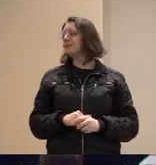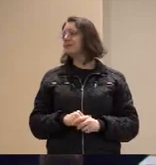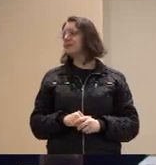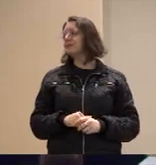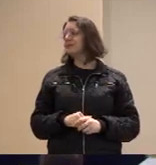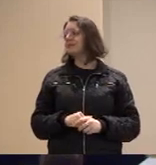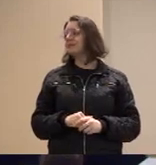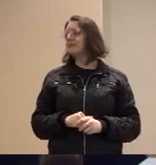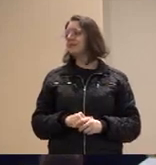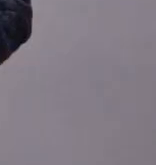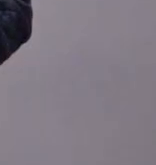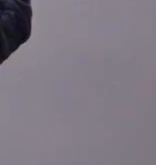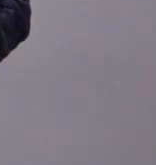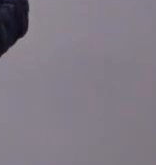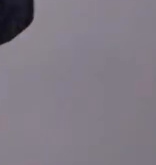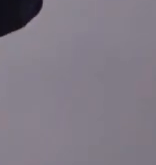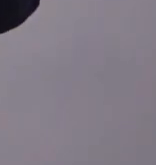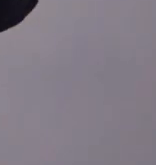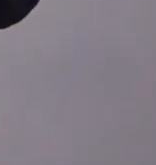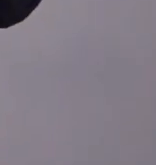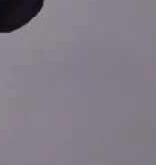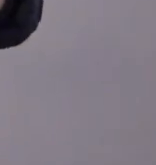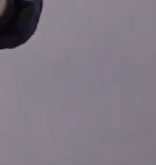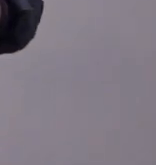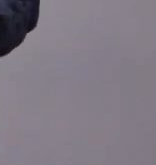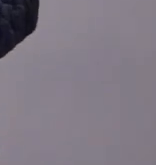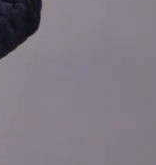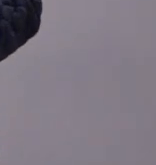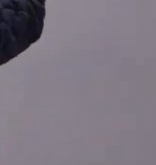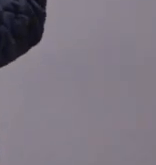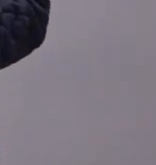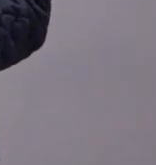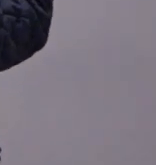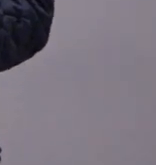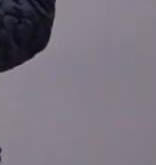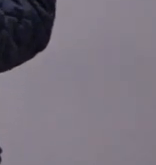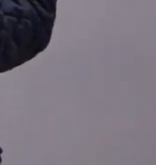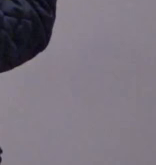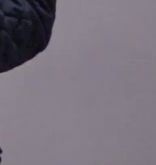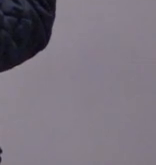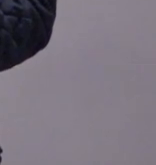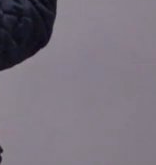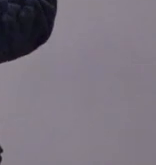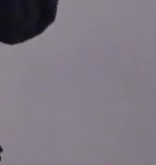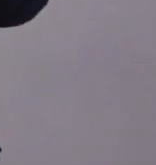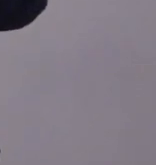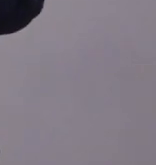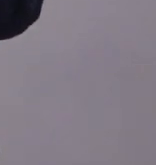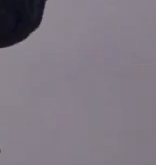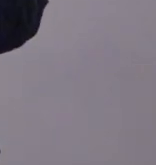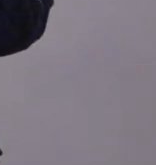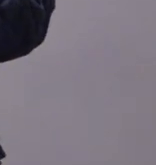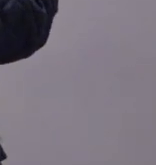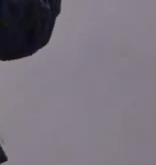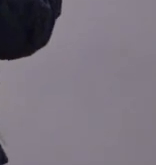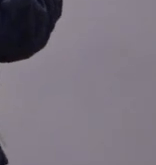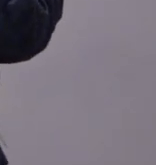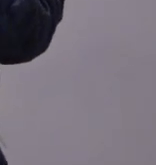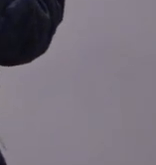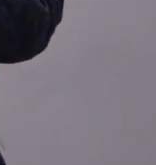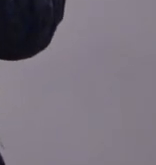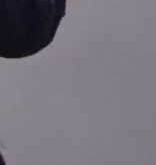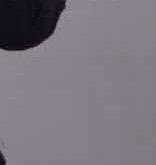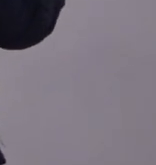Muito obrigado, excelentíssima senhora deputada Marlene Fengler, e aproveitamos para agradecer a todas as autoridades da mesa.